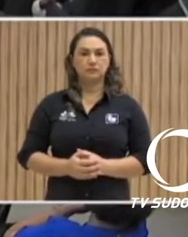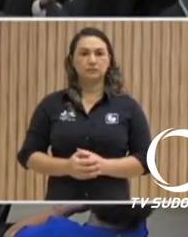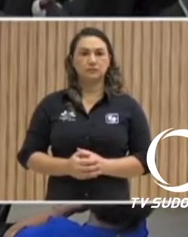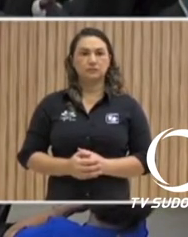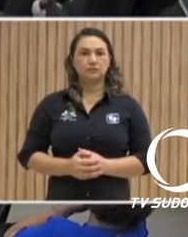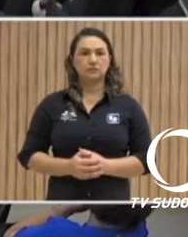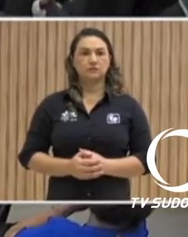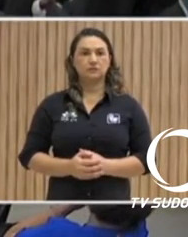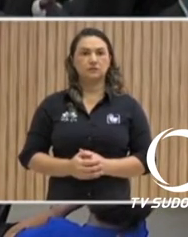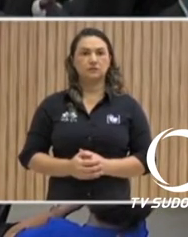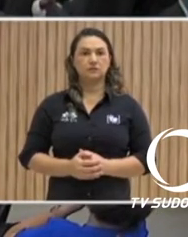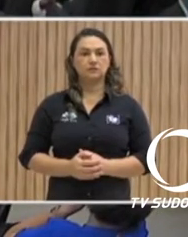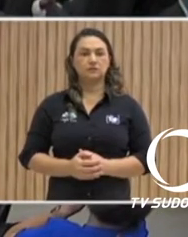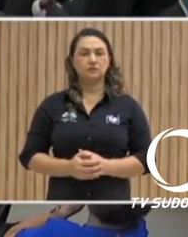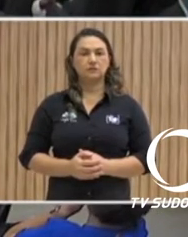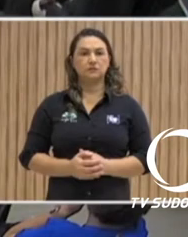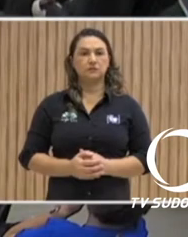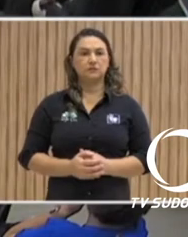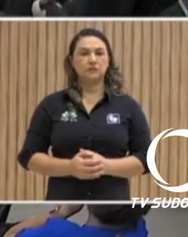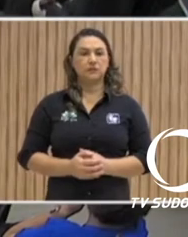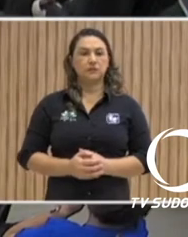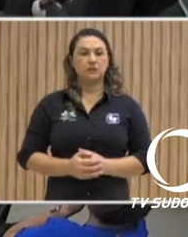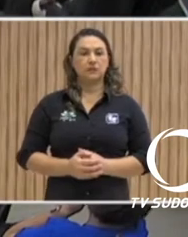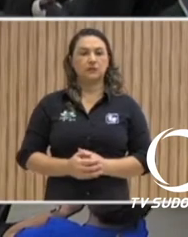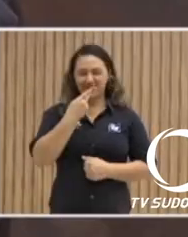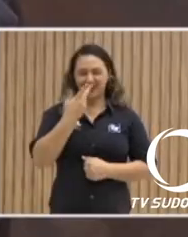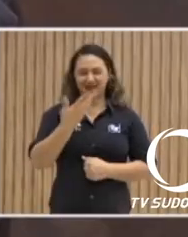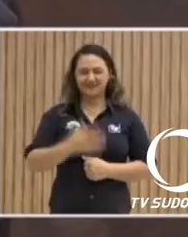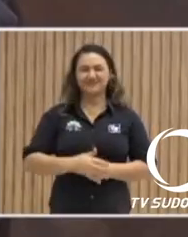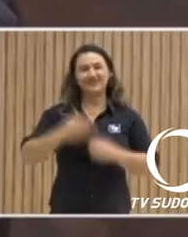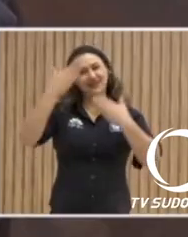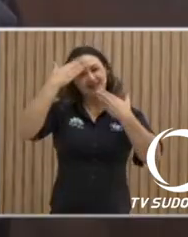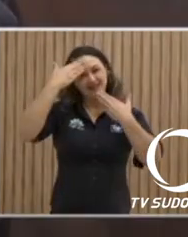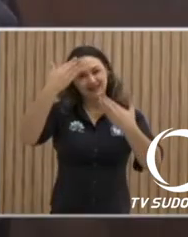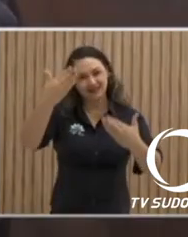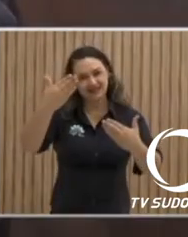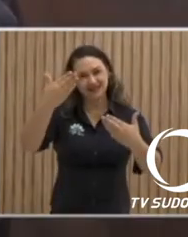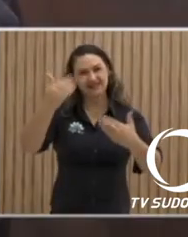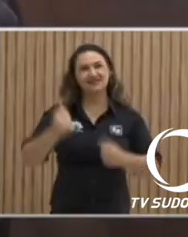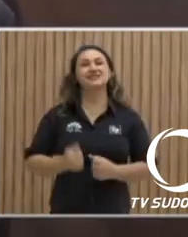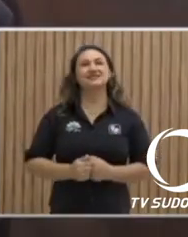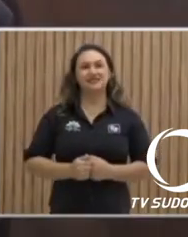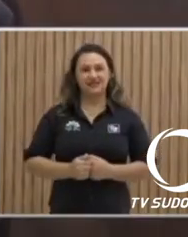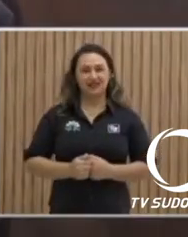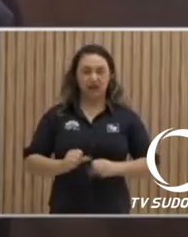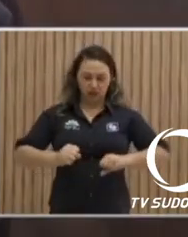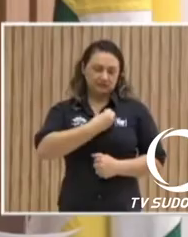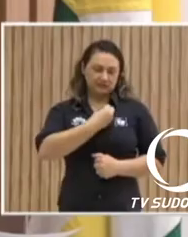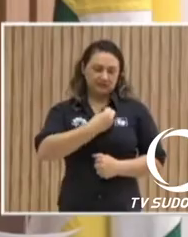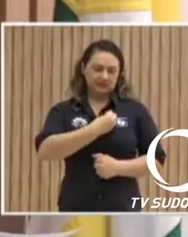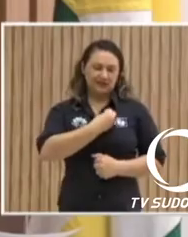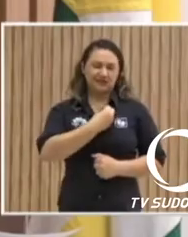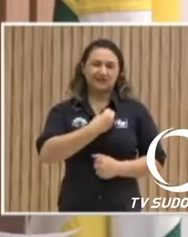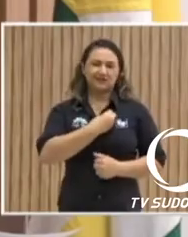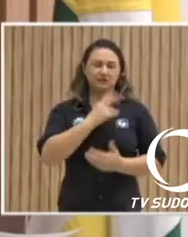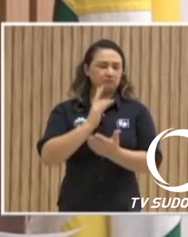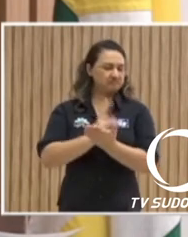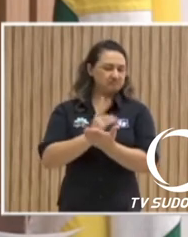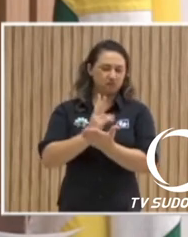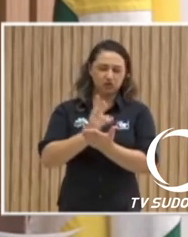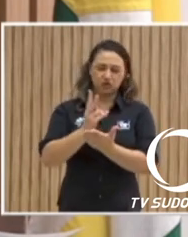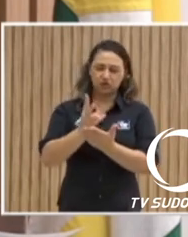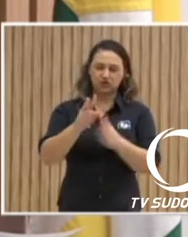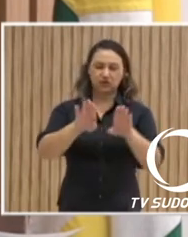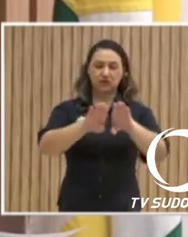de dezembro do ano passado e ficou assim composta Rômulo fagion do União Brasil segundo secretário Maria Cristina Meira do